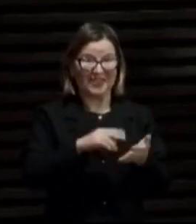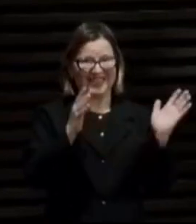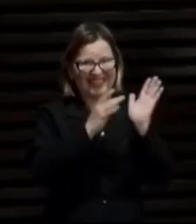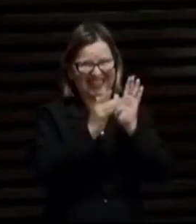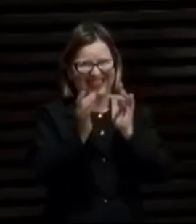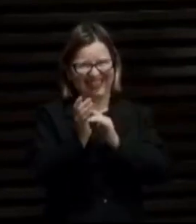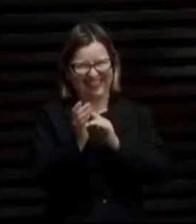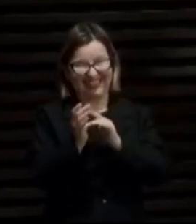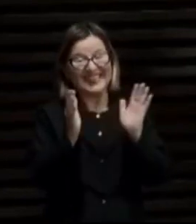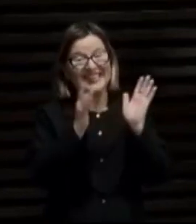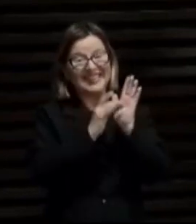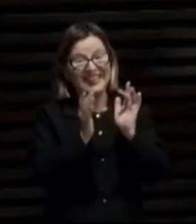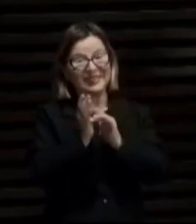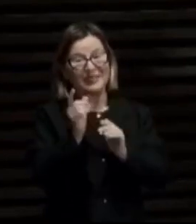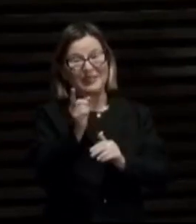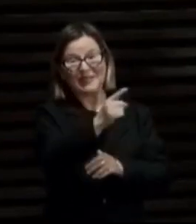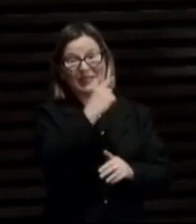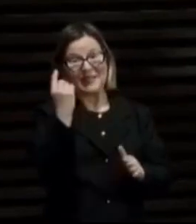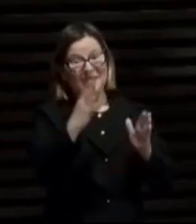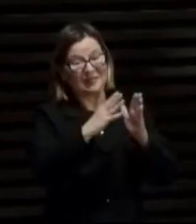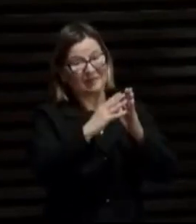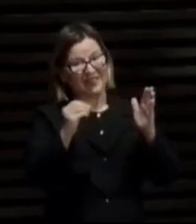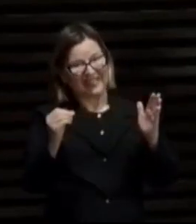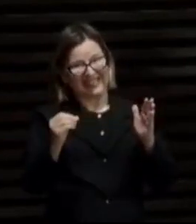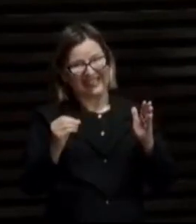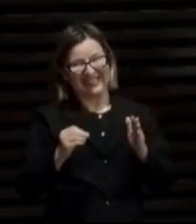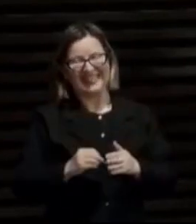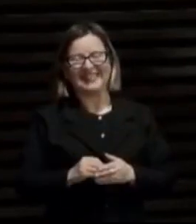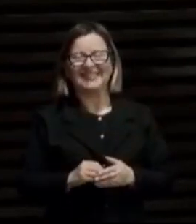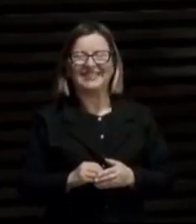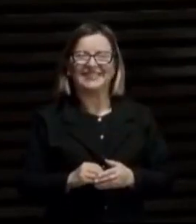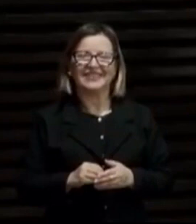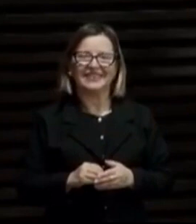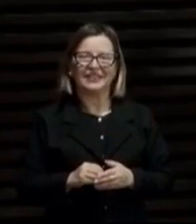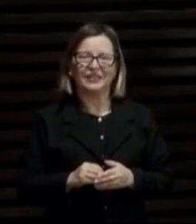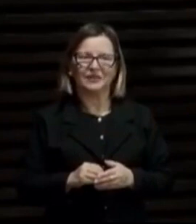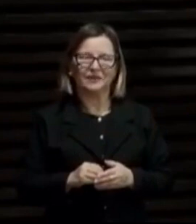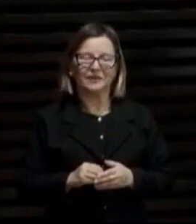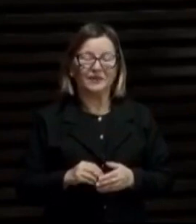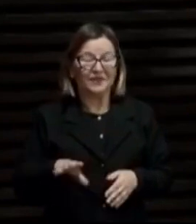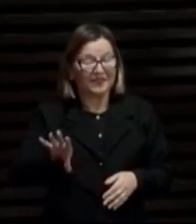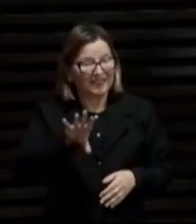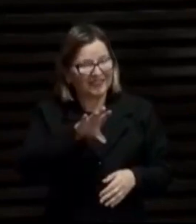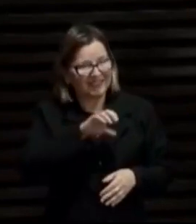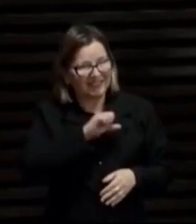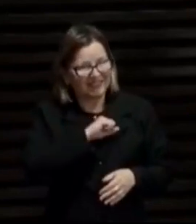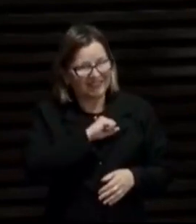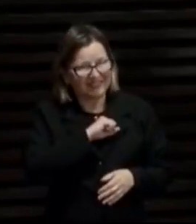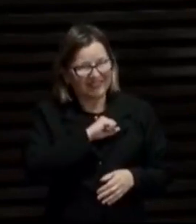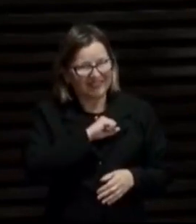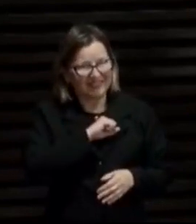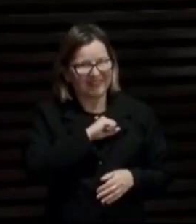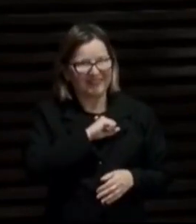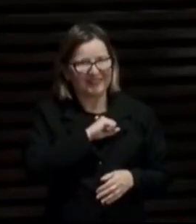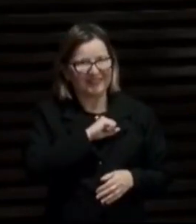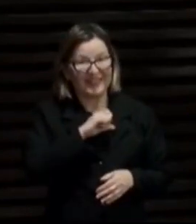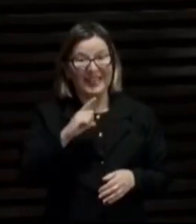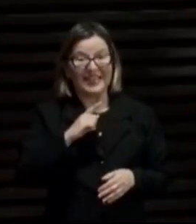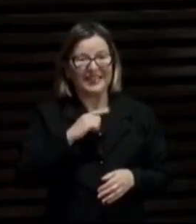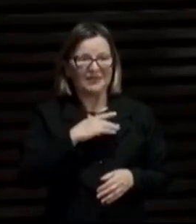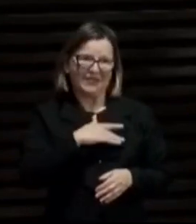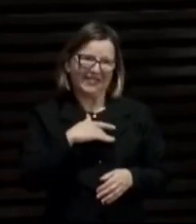modelo. Podemos sim nos auxiliar, exortar um ao outro, em amor, tendo